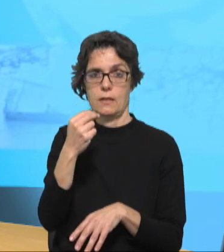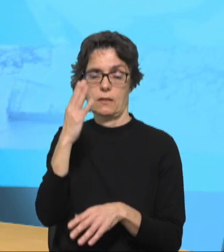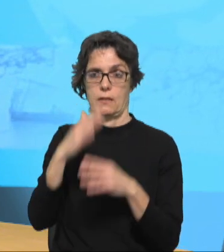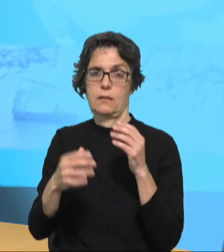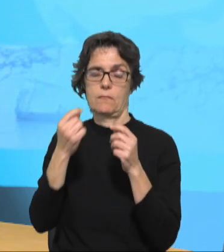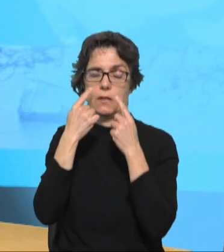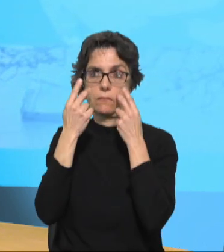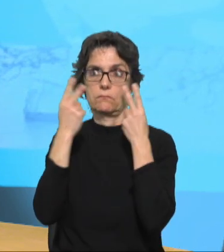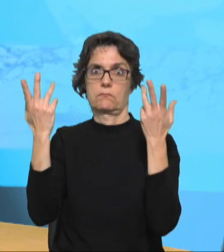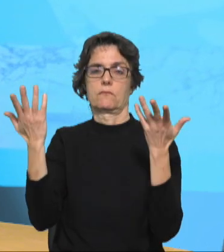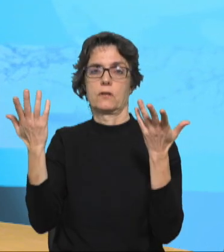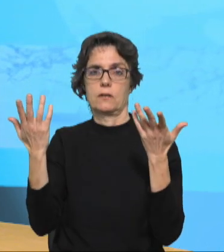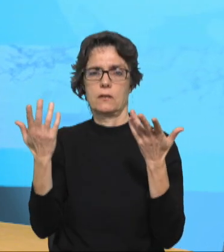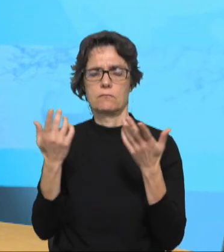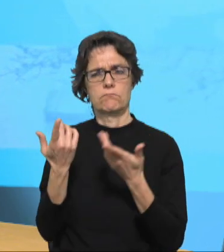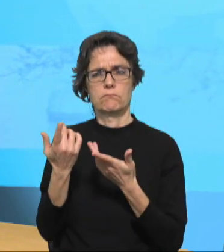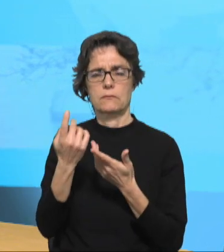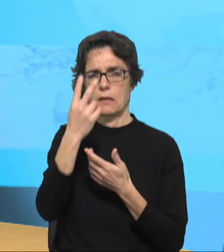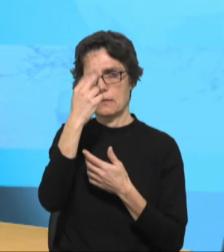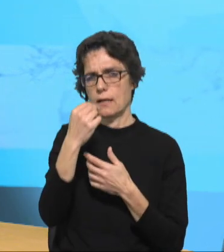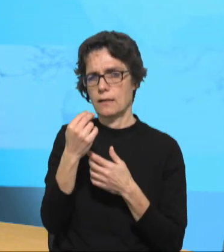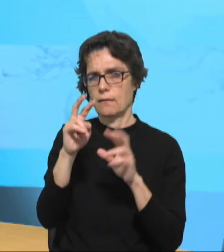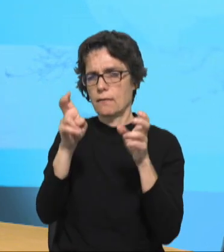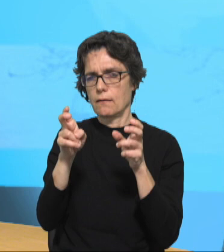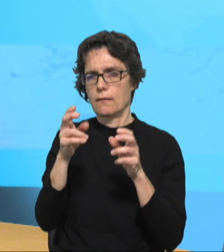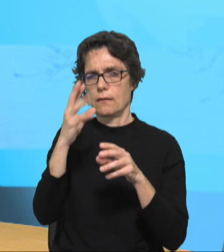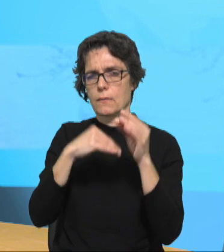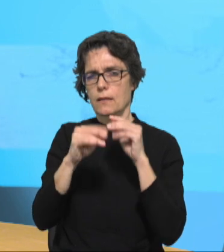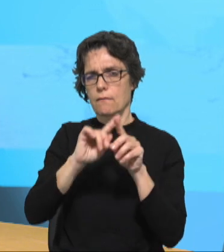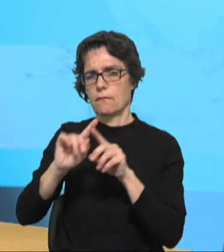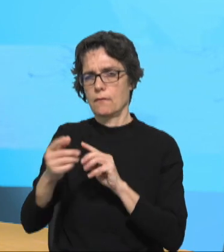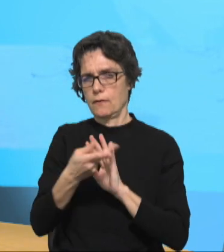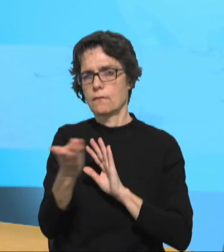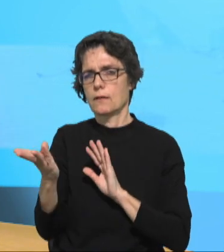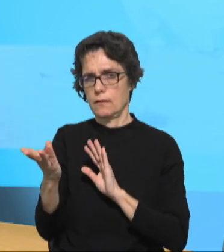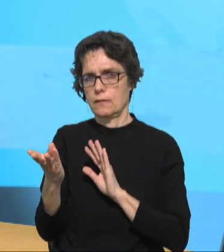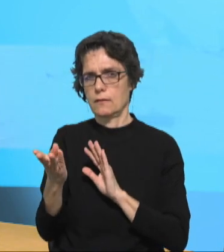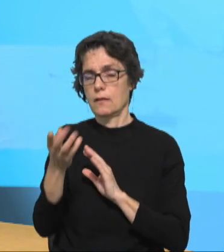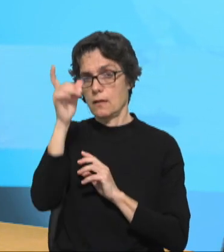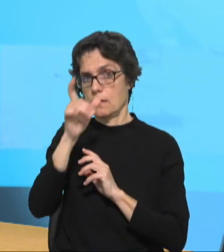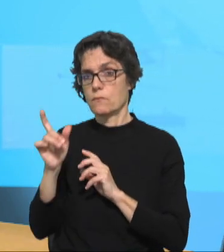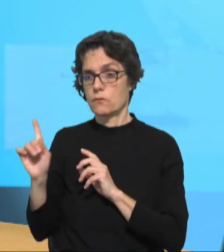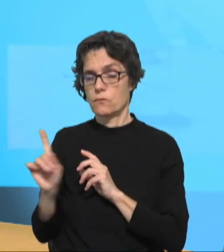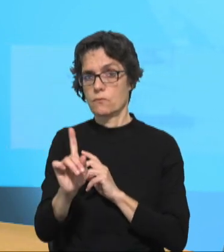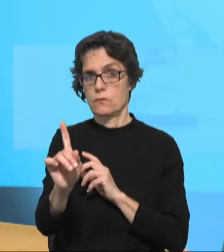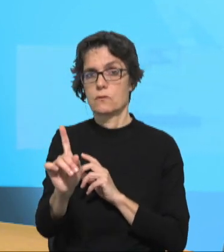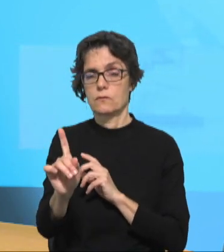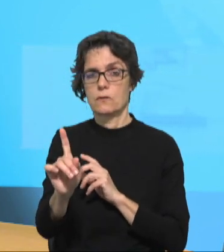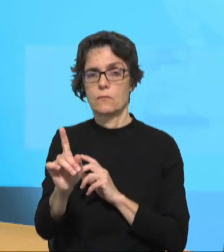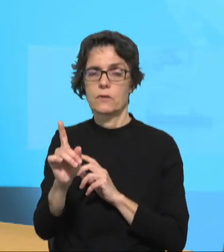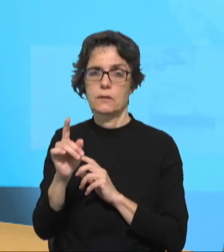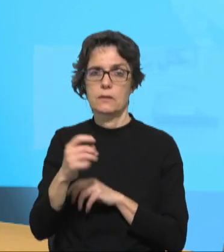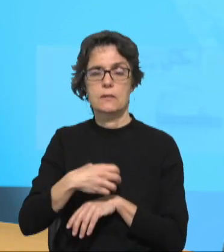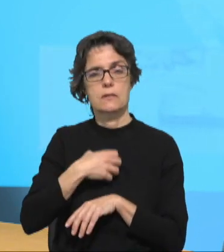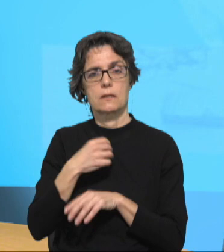podemos falar de diversos tipos de cegueira, não é? E aquele que caminha na presença de Deus acaba